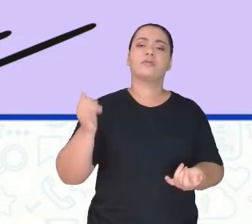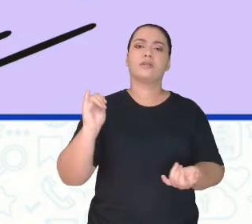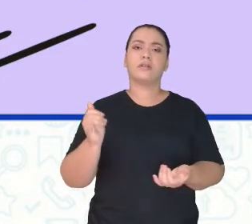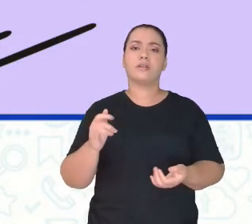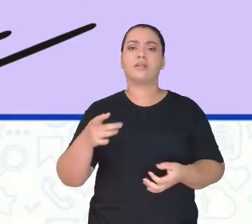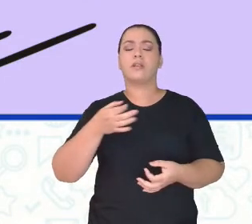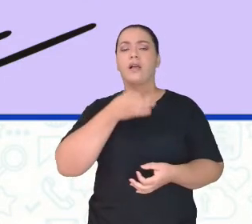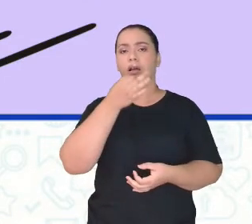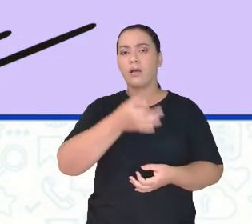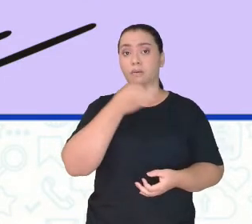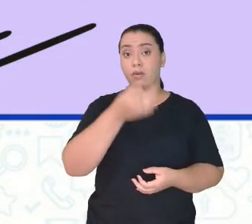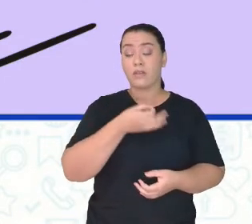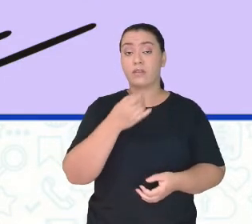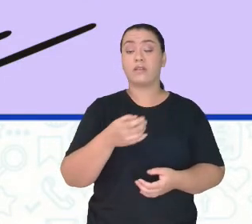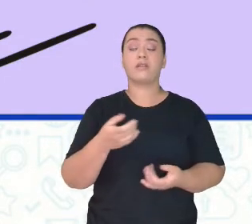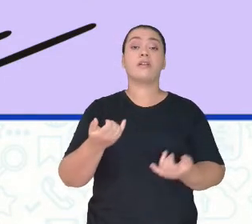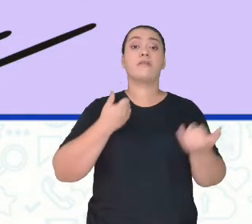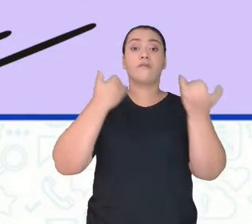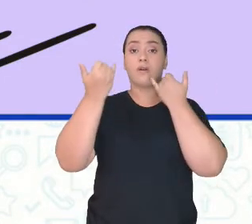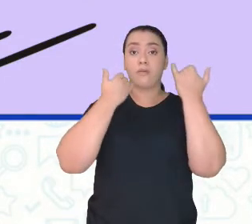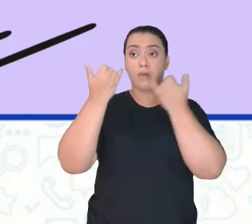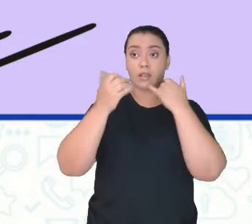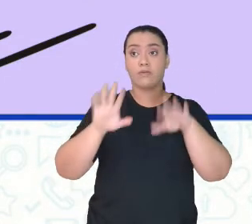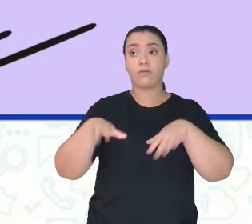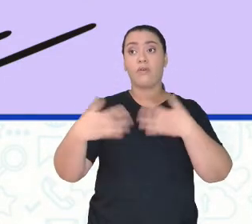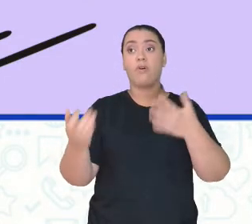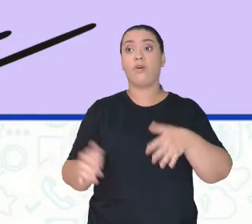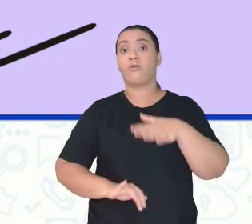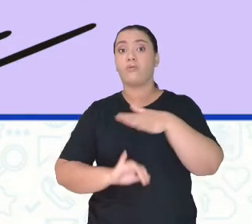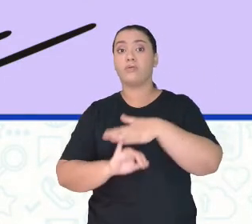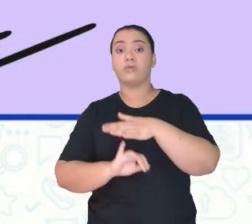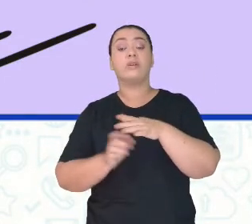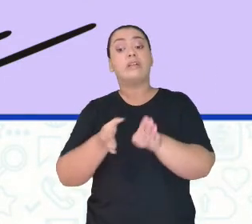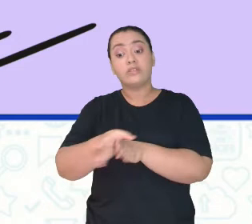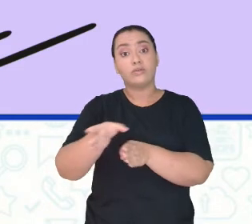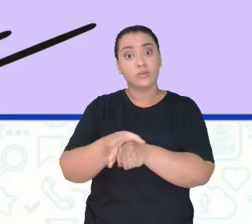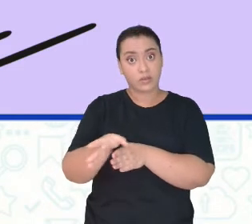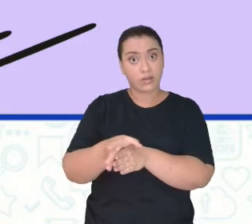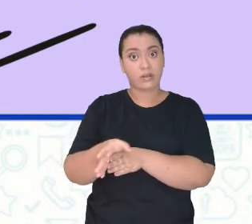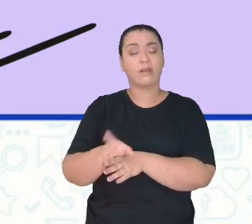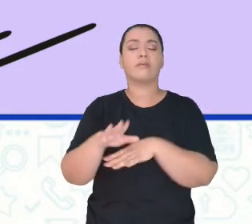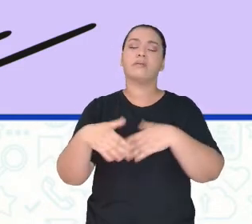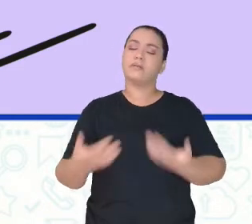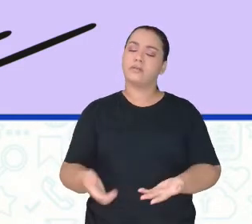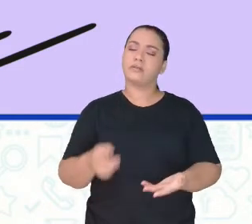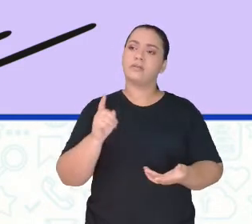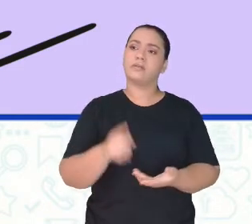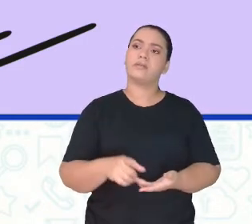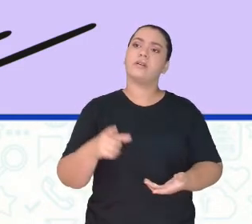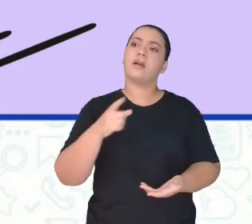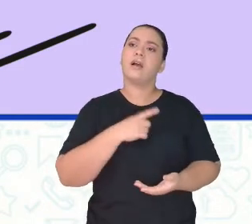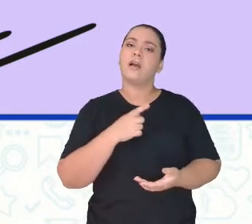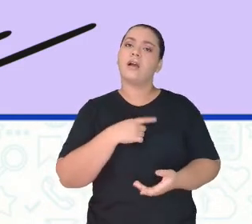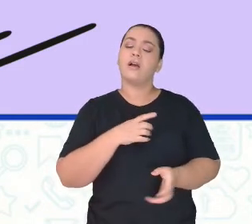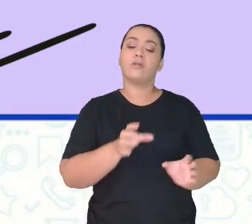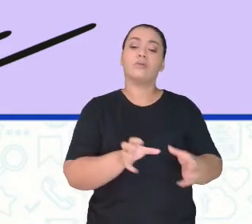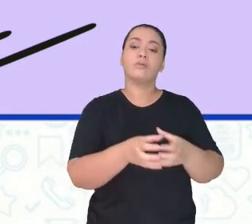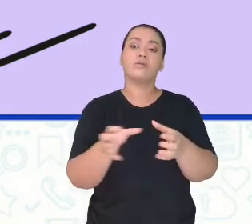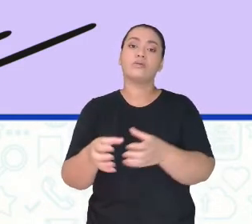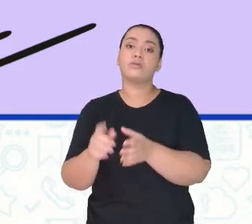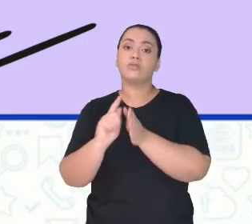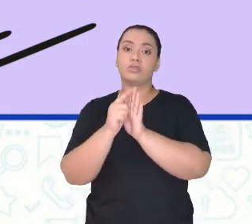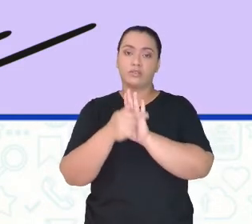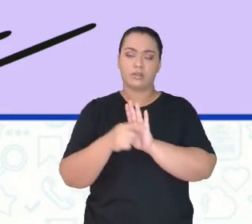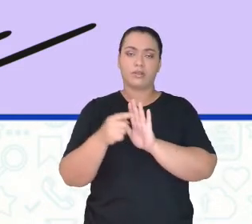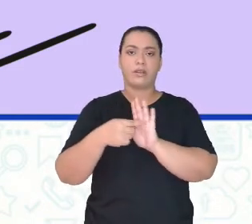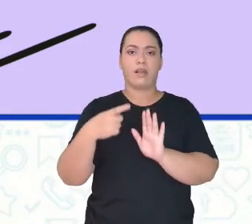argumentativo, informativo, instrucional. Isso aqui é o que eu estava falando, as ordens, né? Os agrupamentos de gênero. Então, aqueles gêneros,